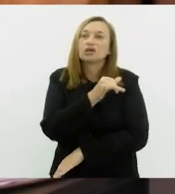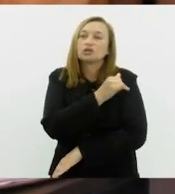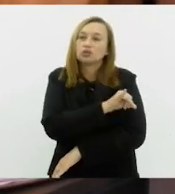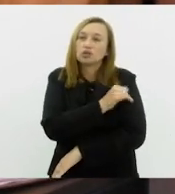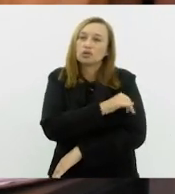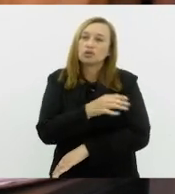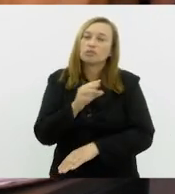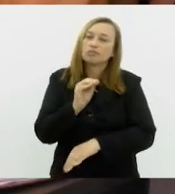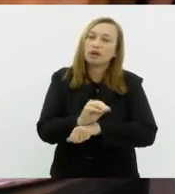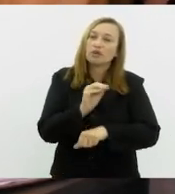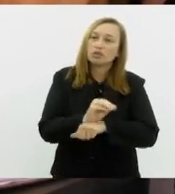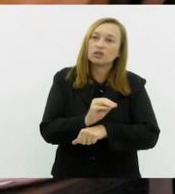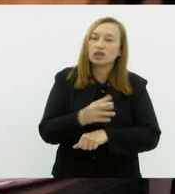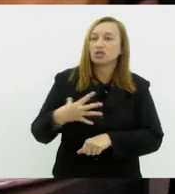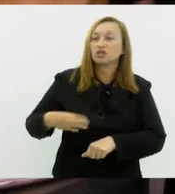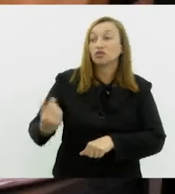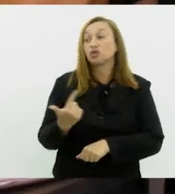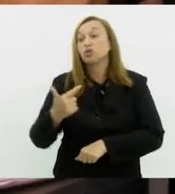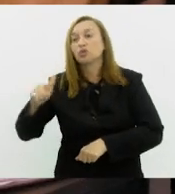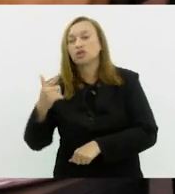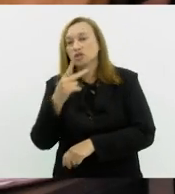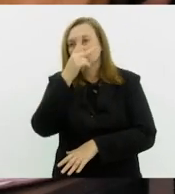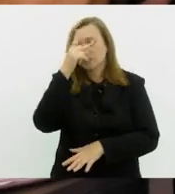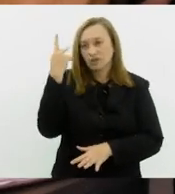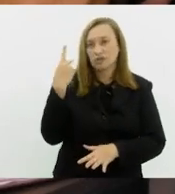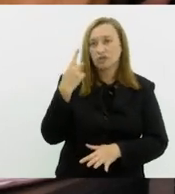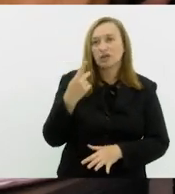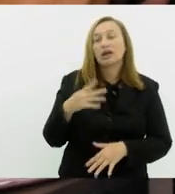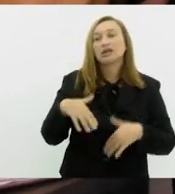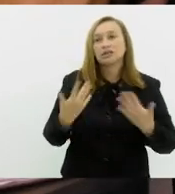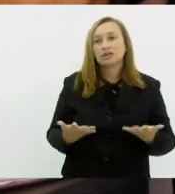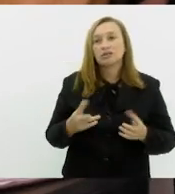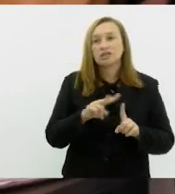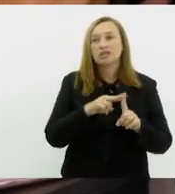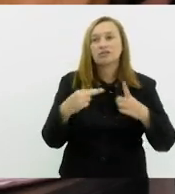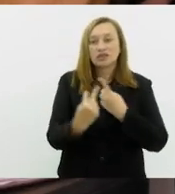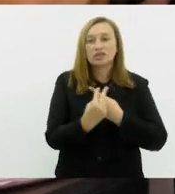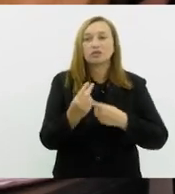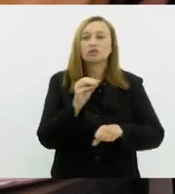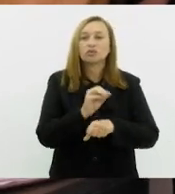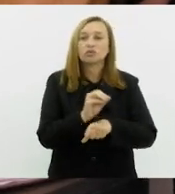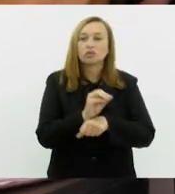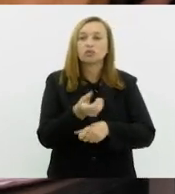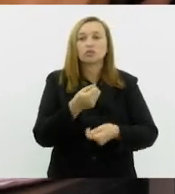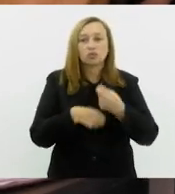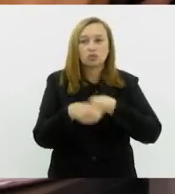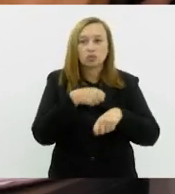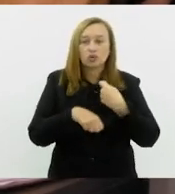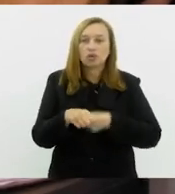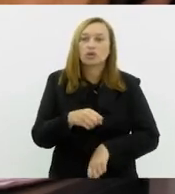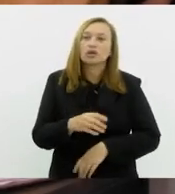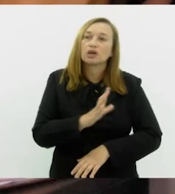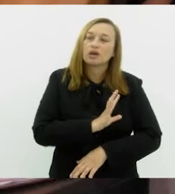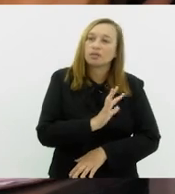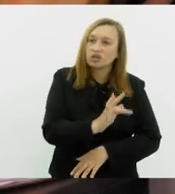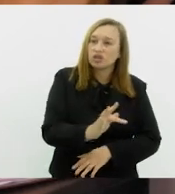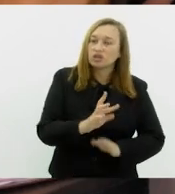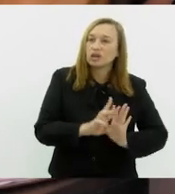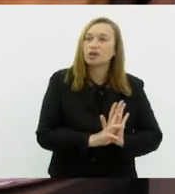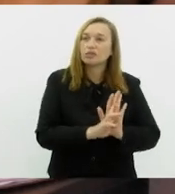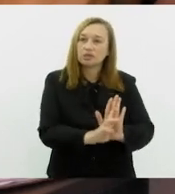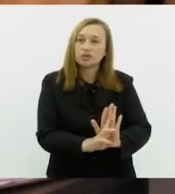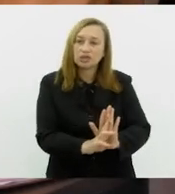dos filhos de outras pessoas, né? Então, é esse cenário do cuidado e da economia do cuidado que a Baixada representa por estar